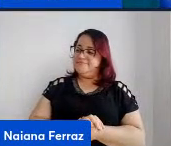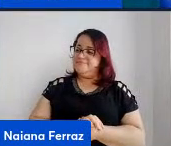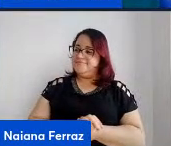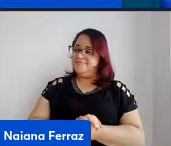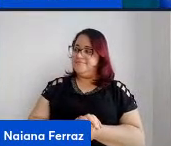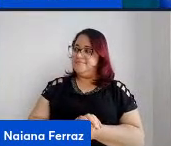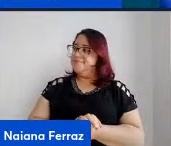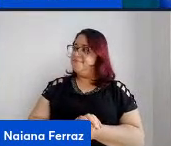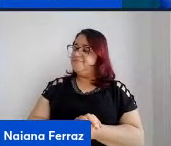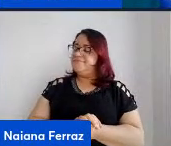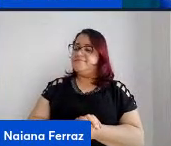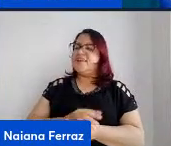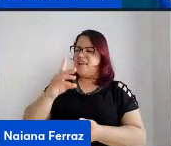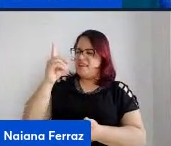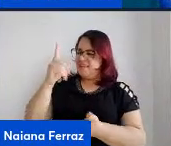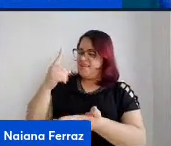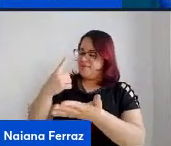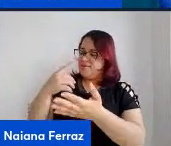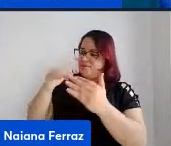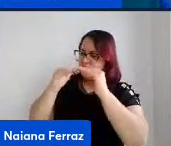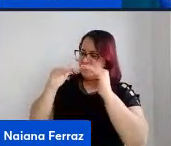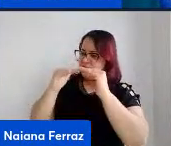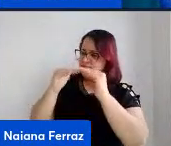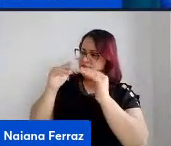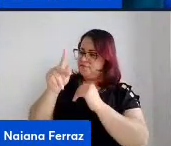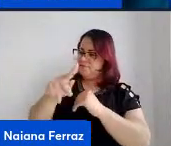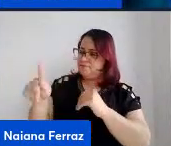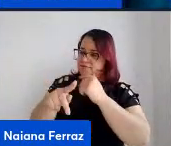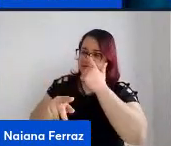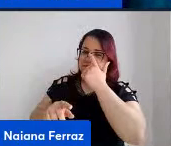De acordo, professora Ângela?